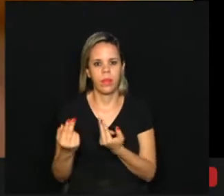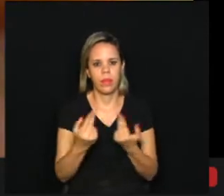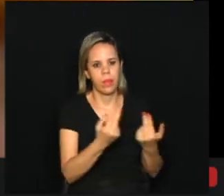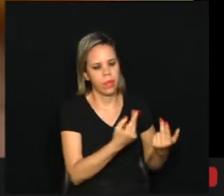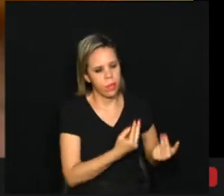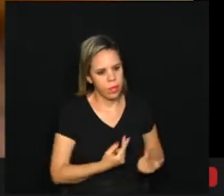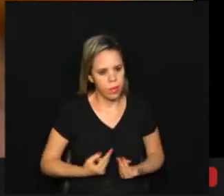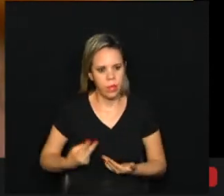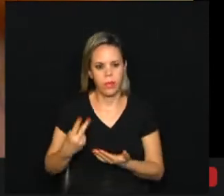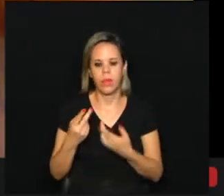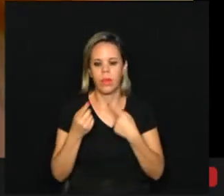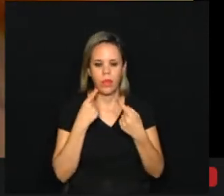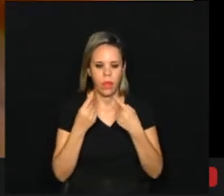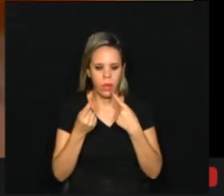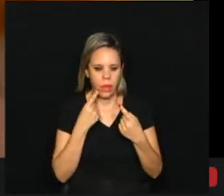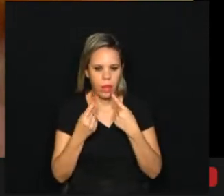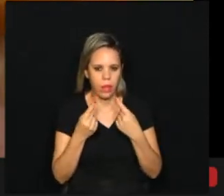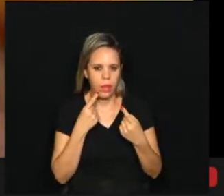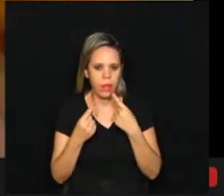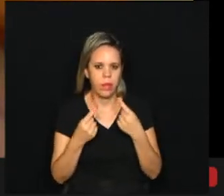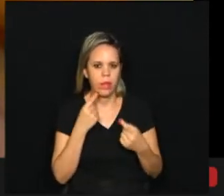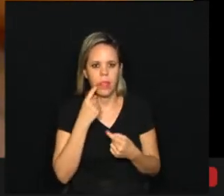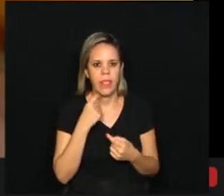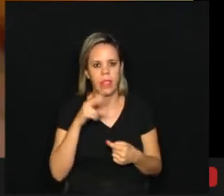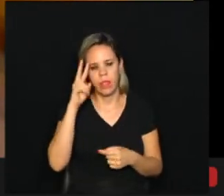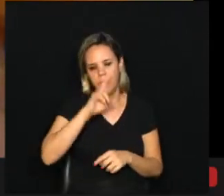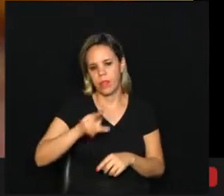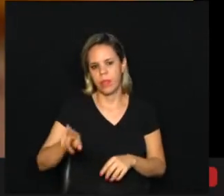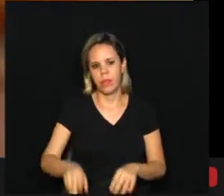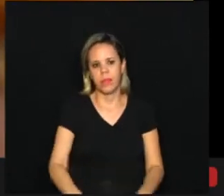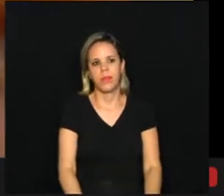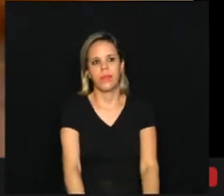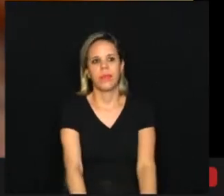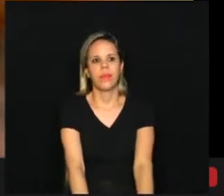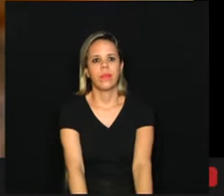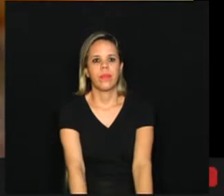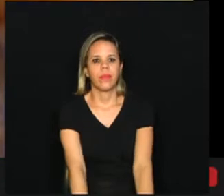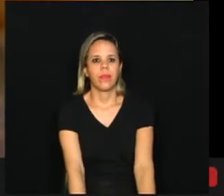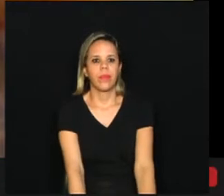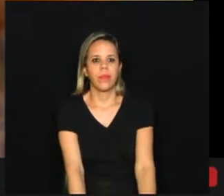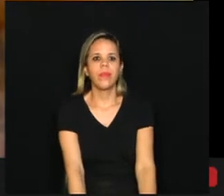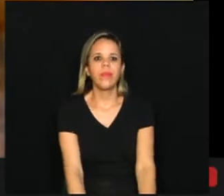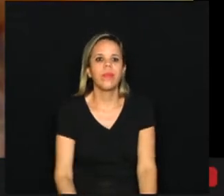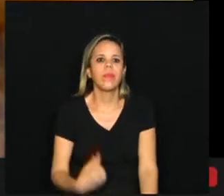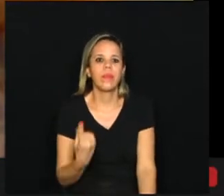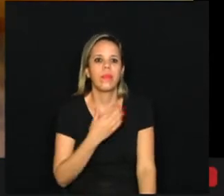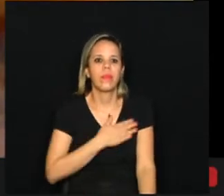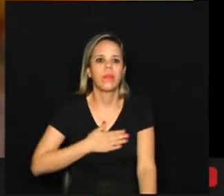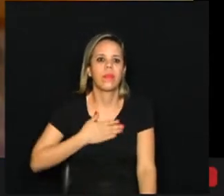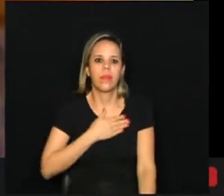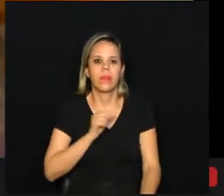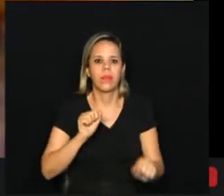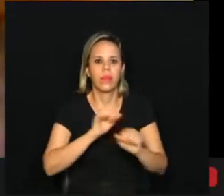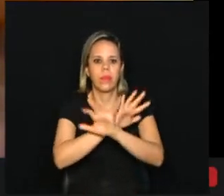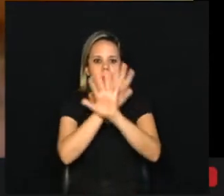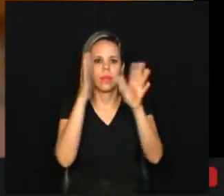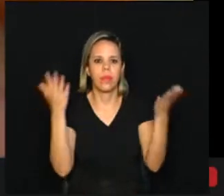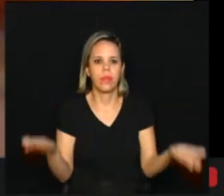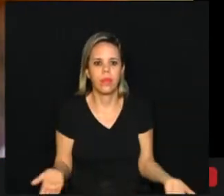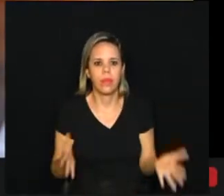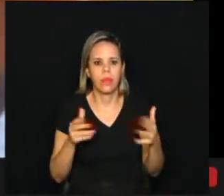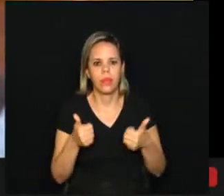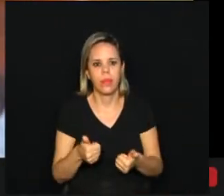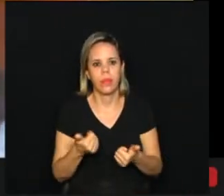com o mesmo diálogo de que a história não foi bem assim. Então, o que nós gostaríamos de deixar bem claro é isso. Tudo